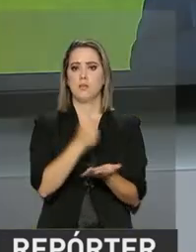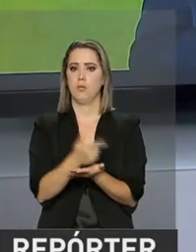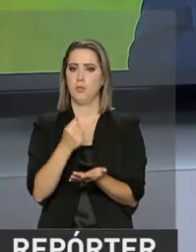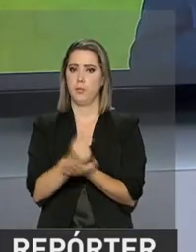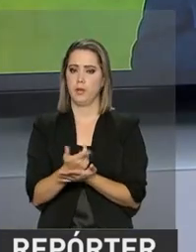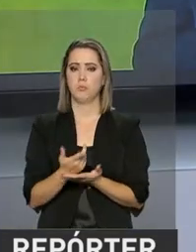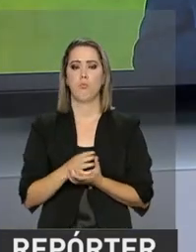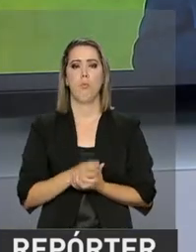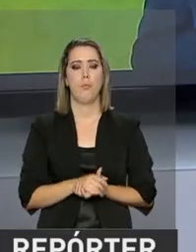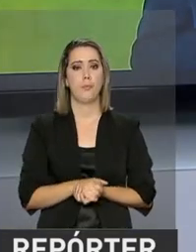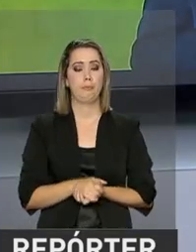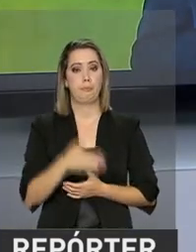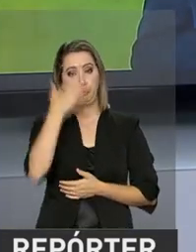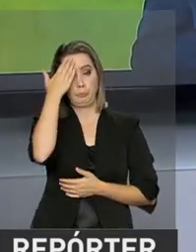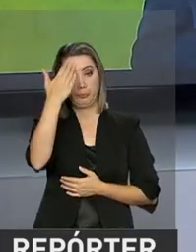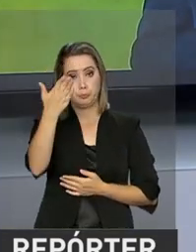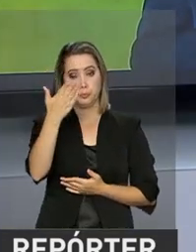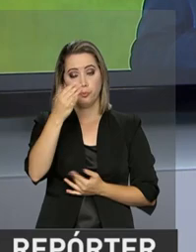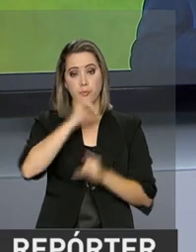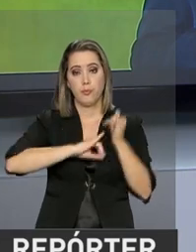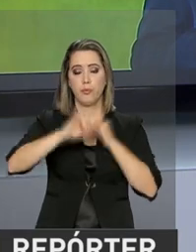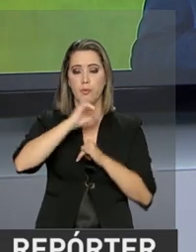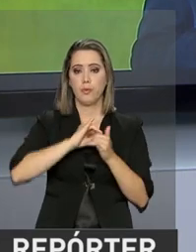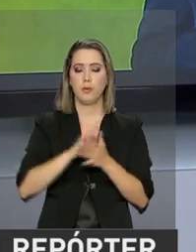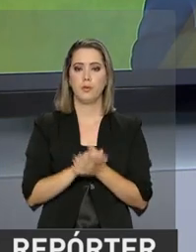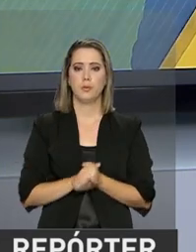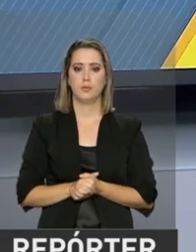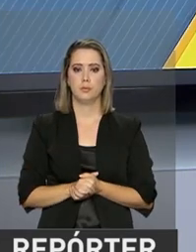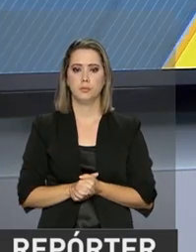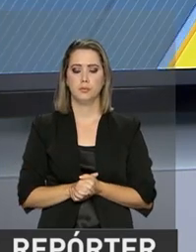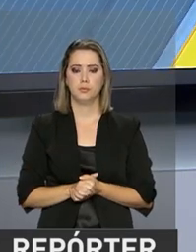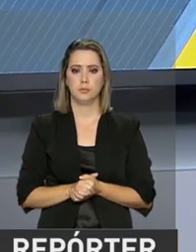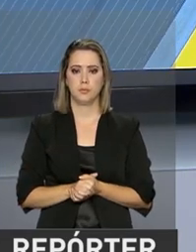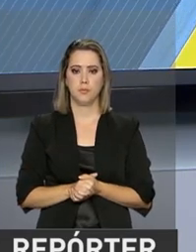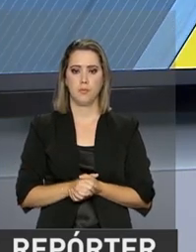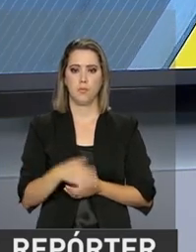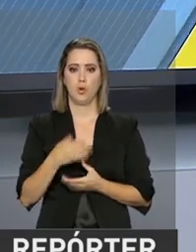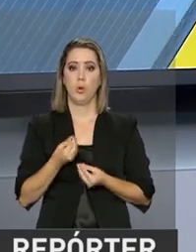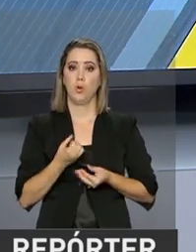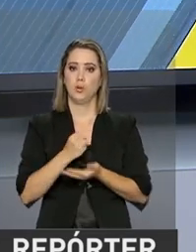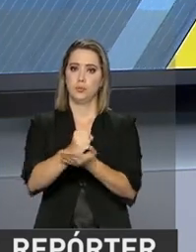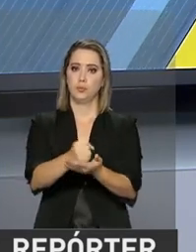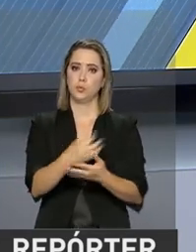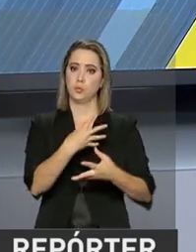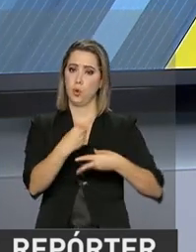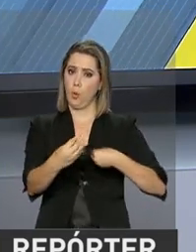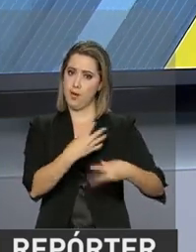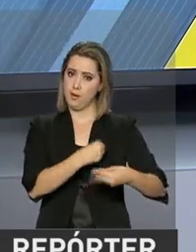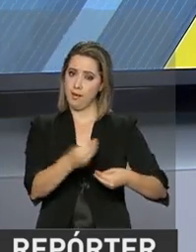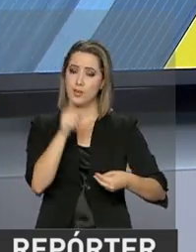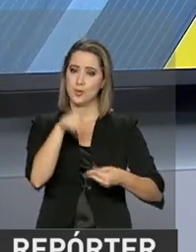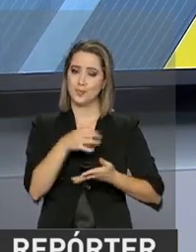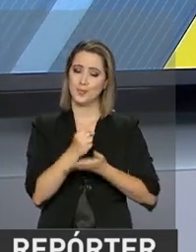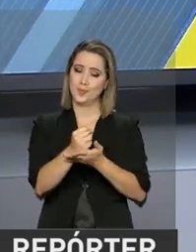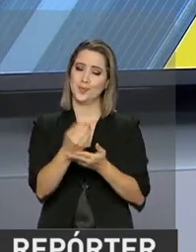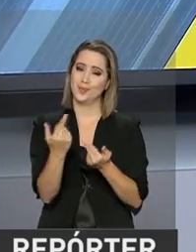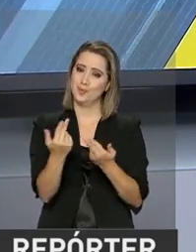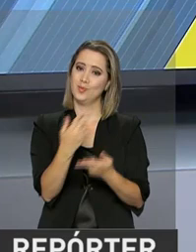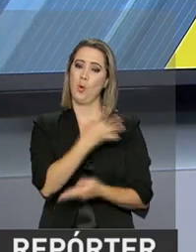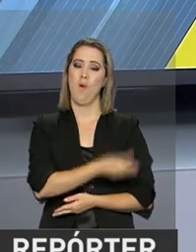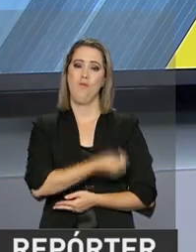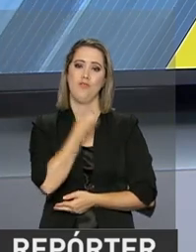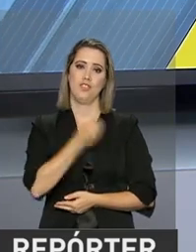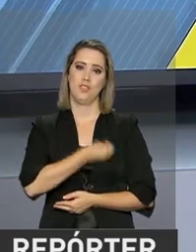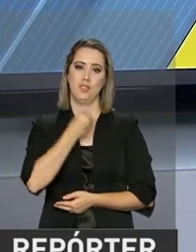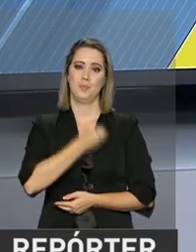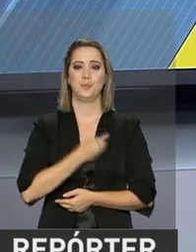você, Leandro. Tá OK, Nei, obrigado pelas suas informações aí do Palácio Planalto. Olha, do ar leite materno é doar vida. Os moradores daqui de